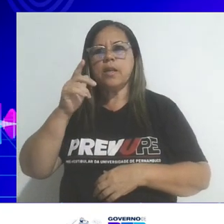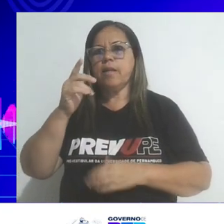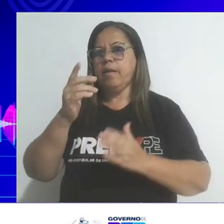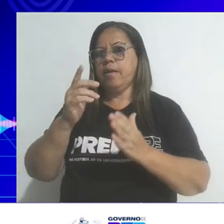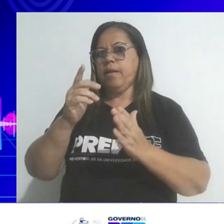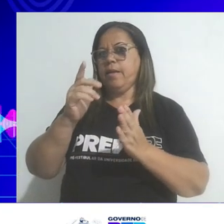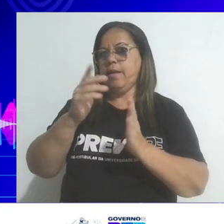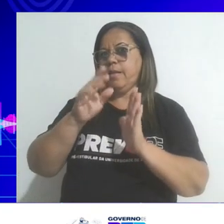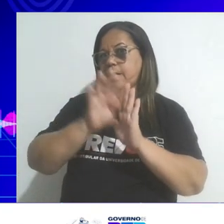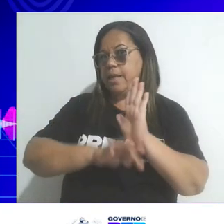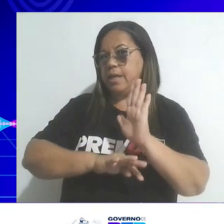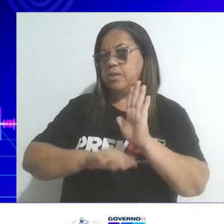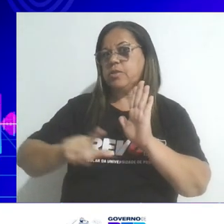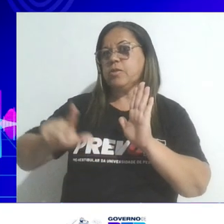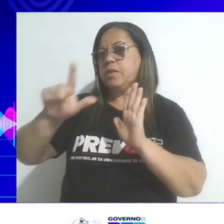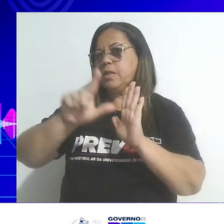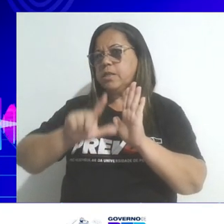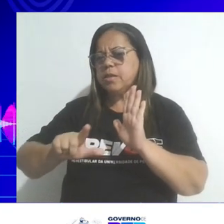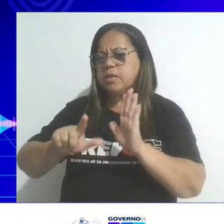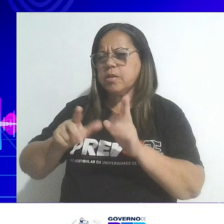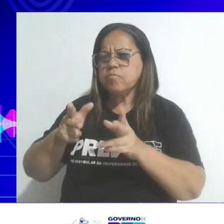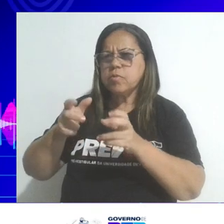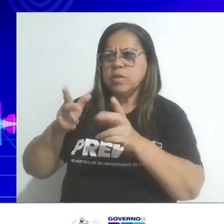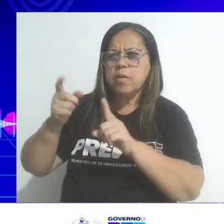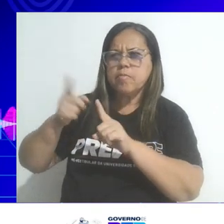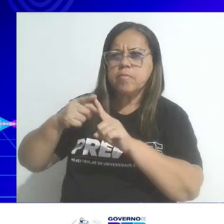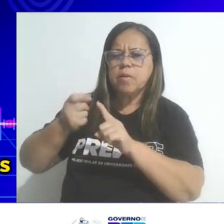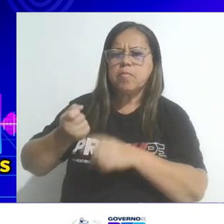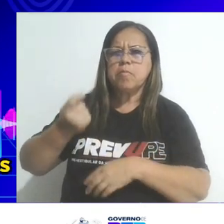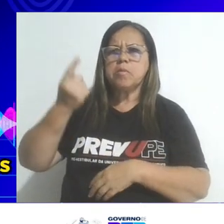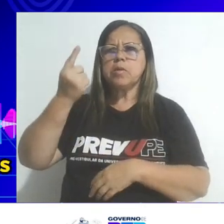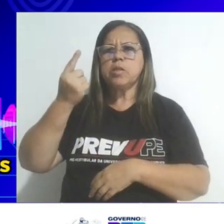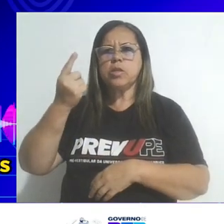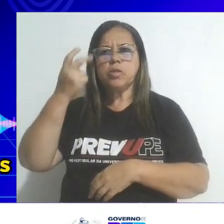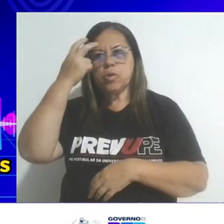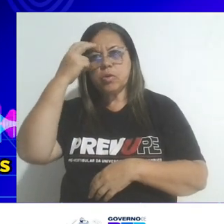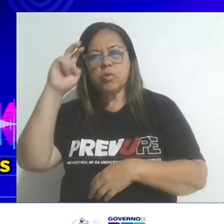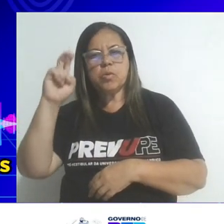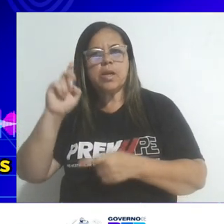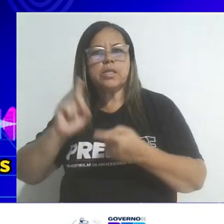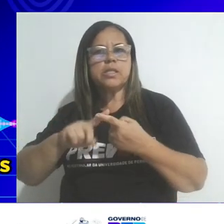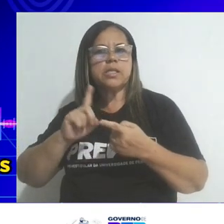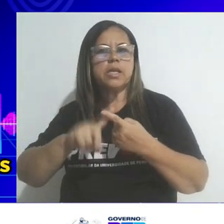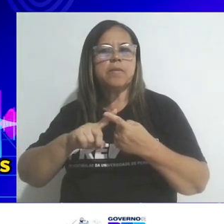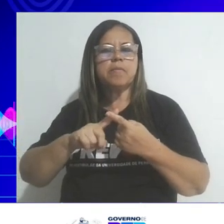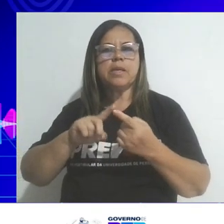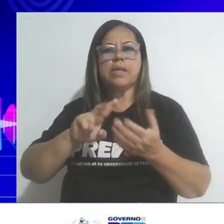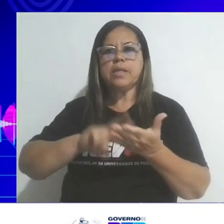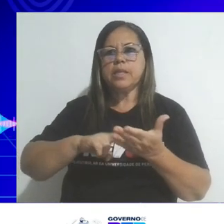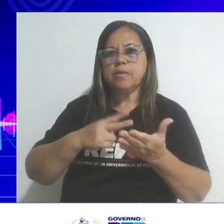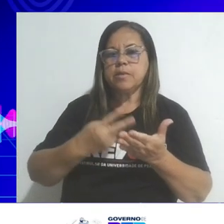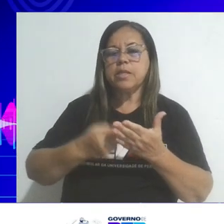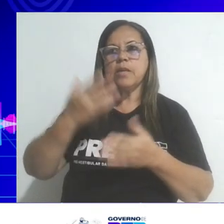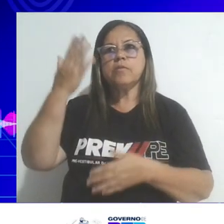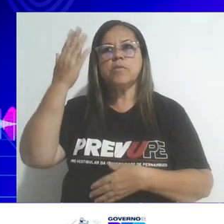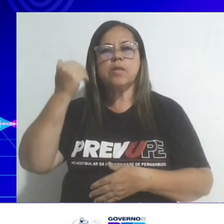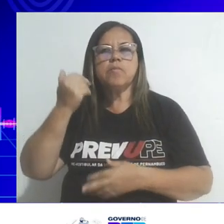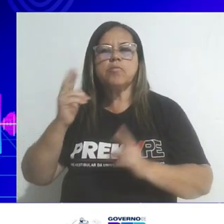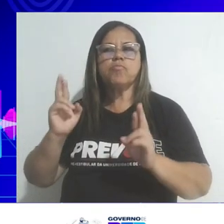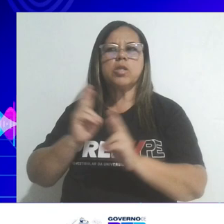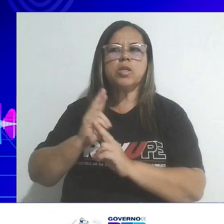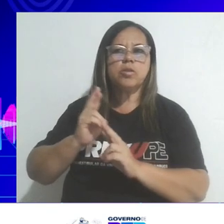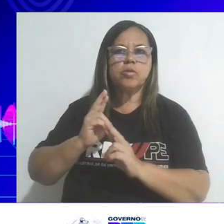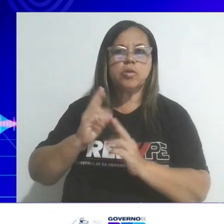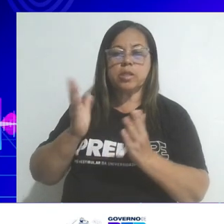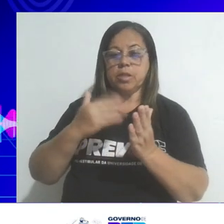liter elementos estilísticos contextuais e culturais além de interpretar e estabelecer relações entre as obras literárias e o